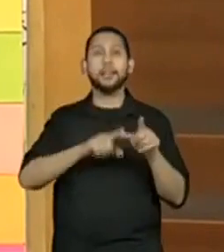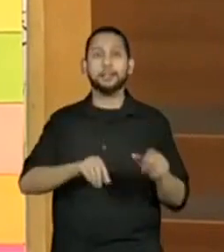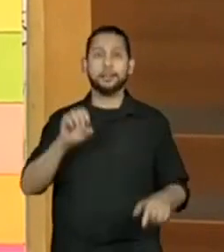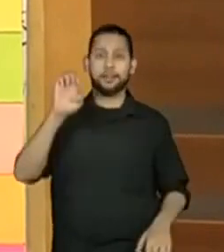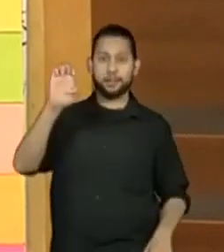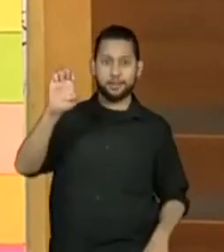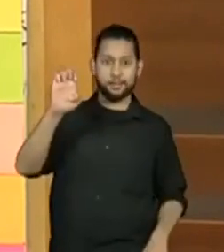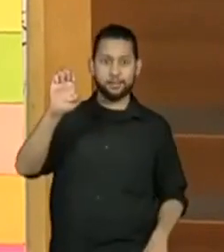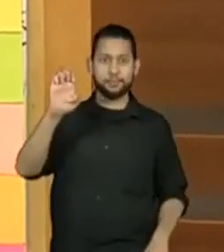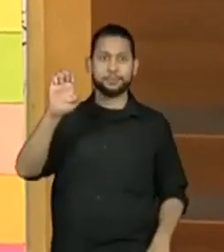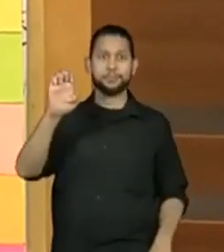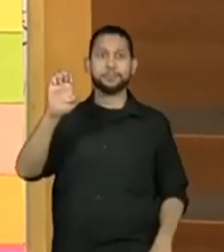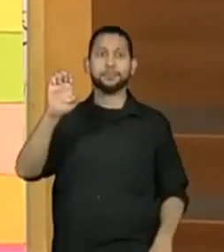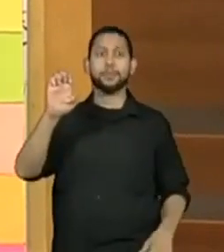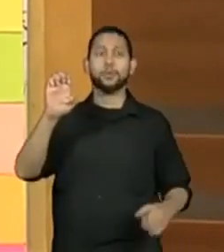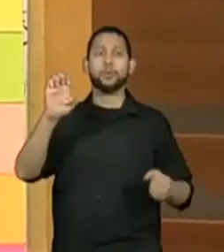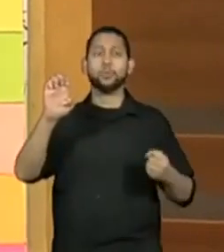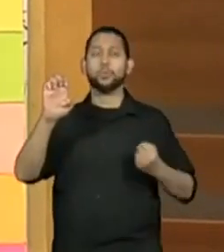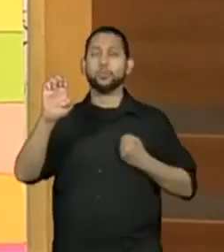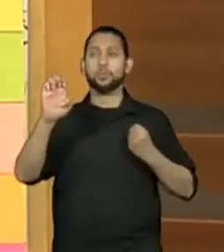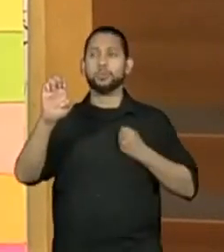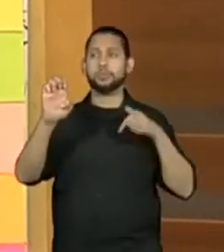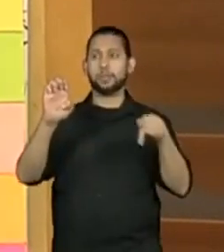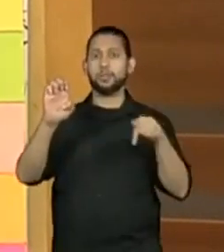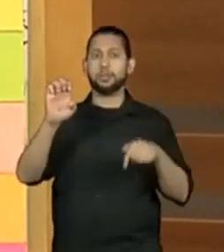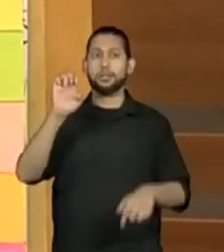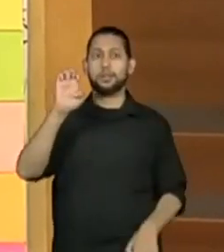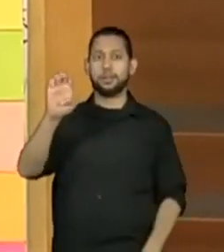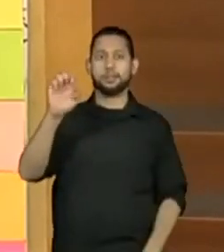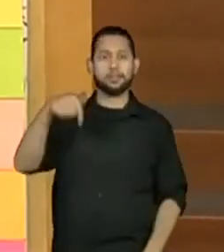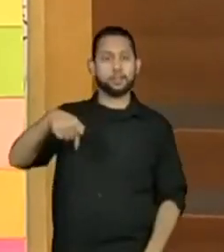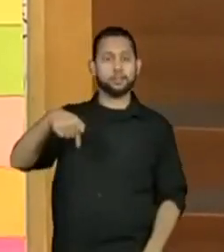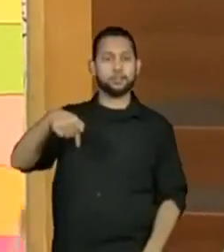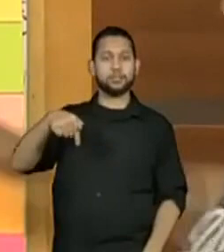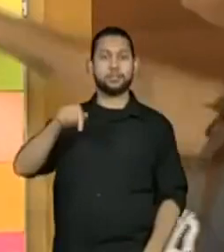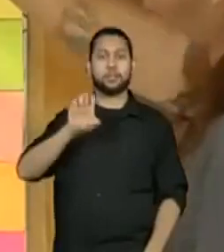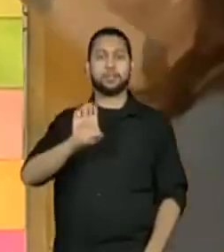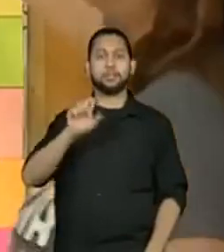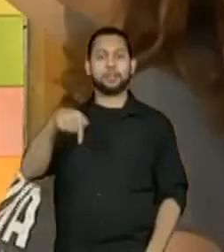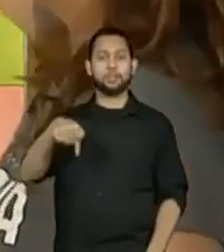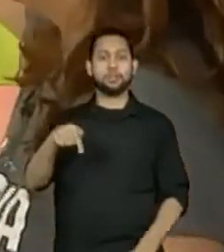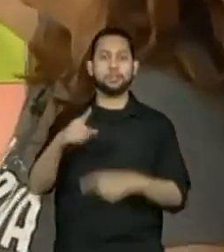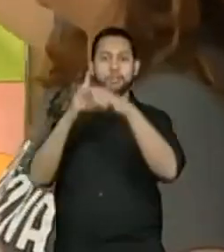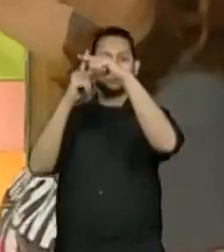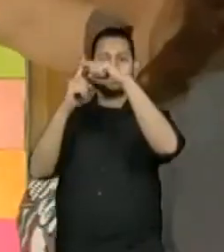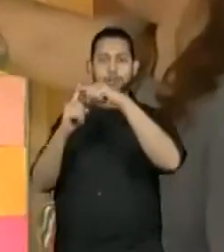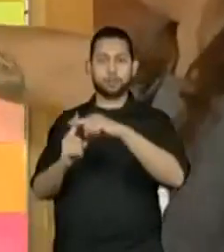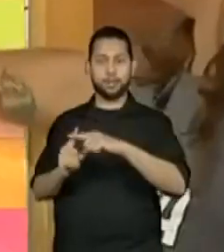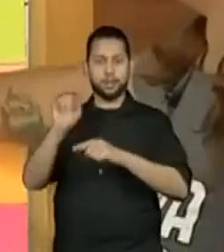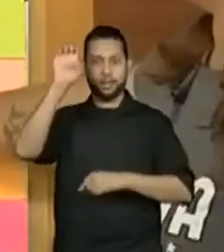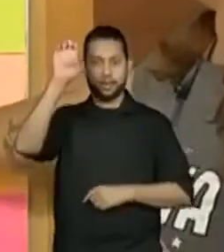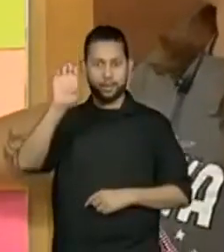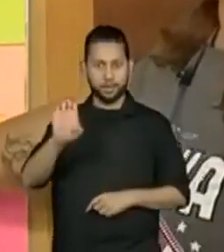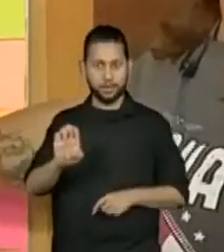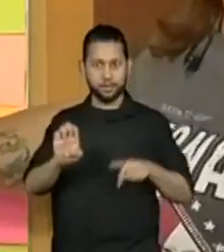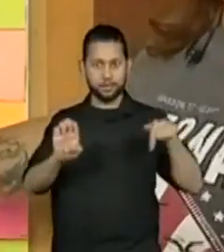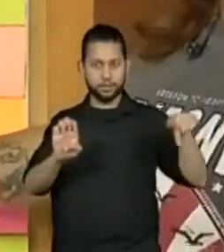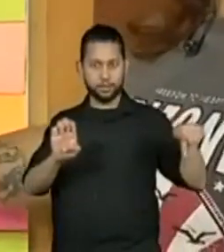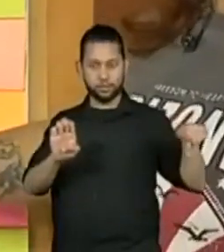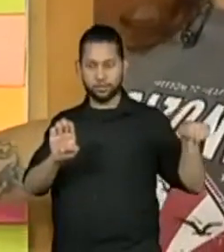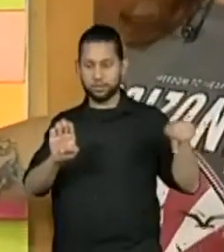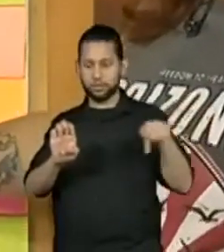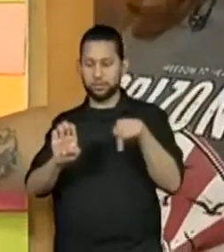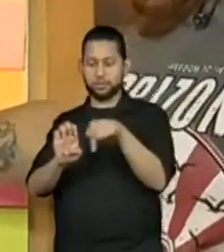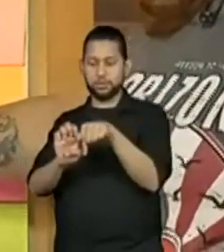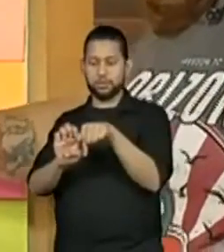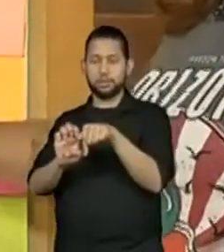E. Certo. Com o número que está na vertical, 7. E7. E7. Do ladinho. Tá. E. E. Aqui do